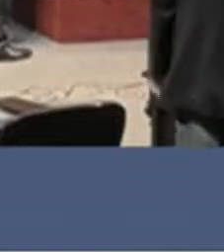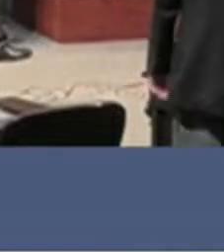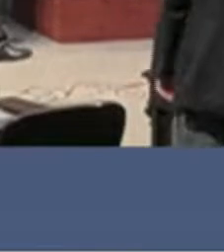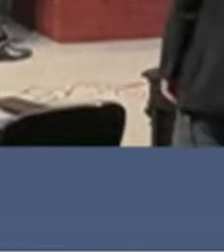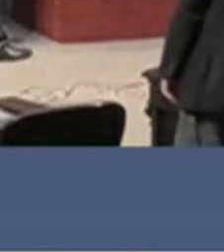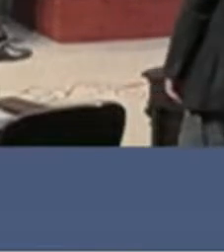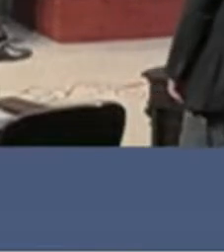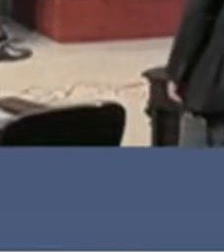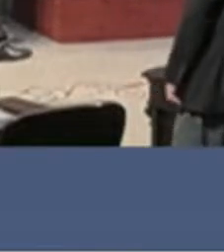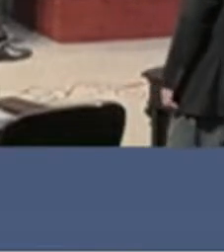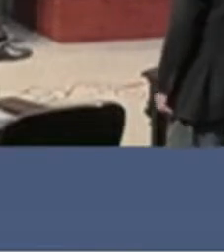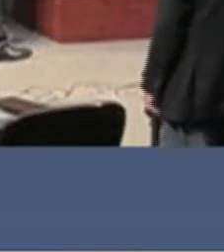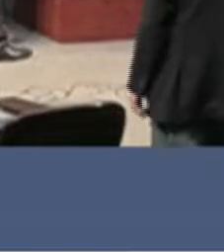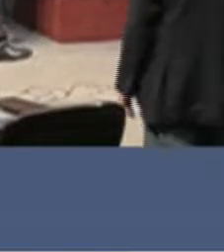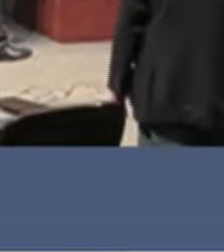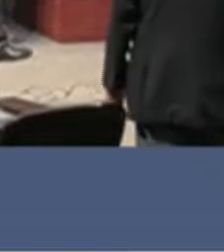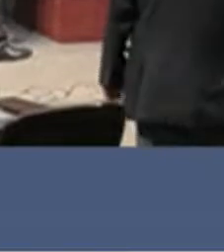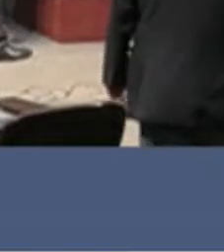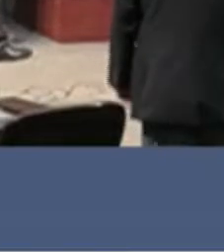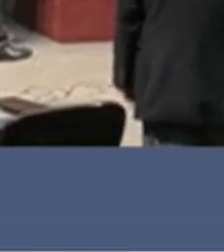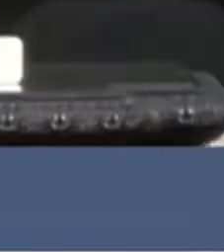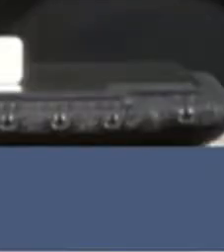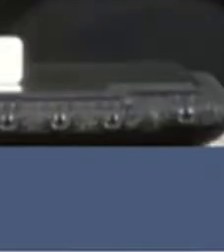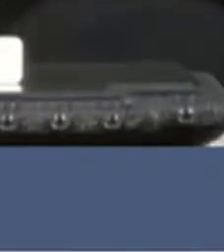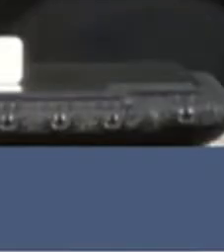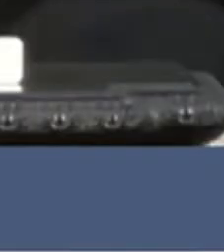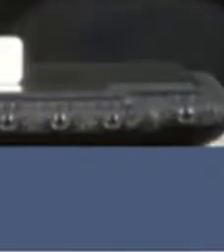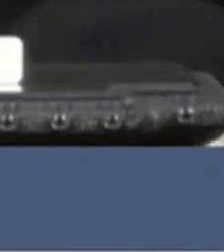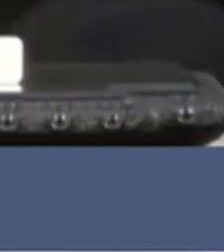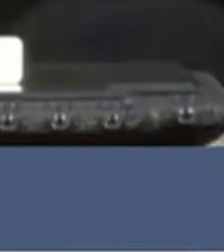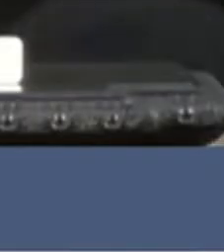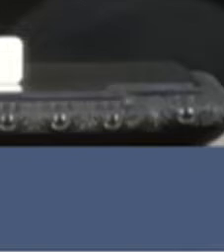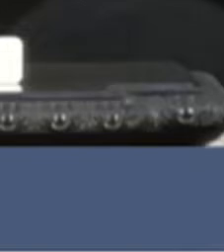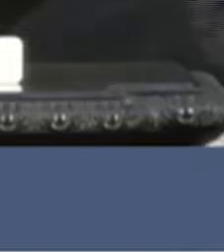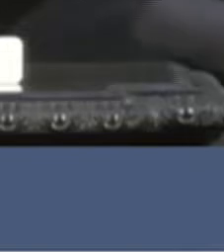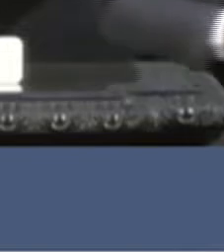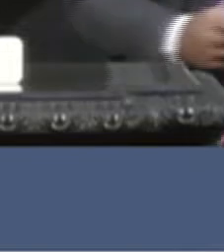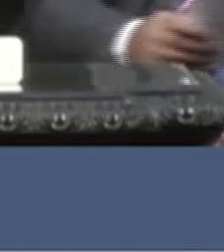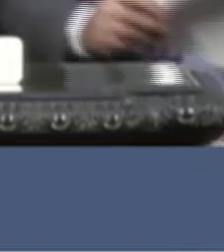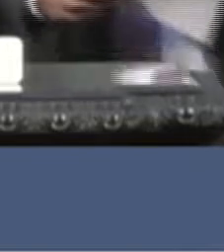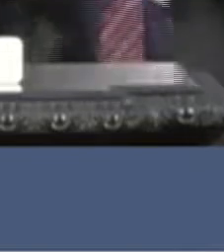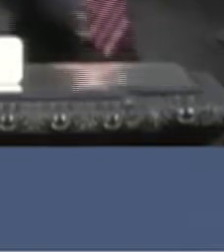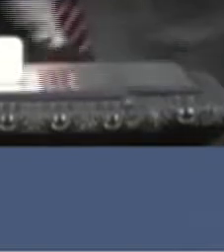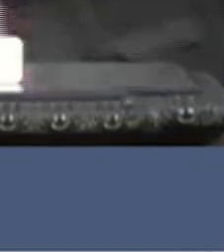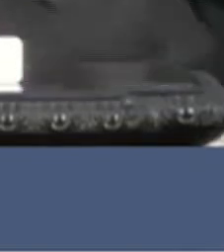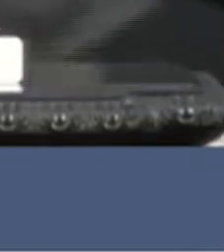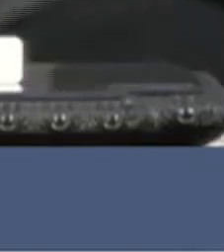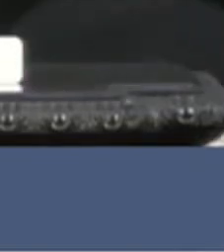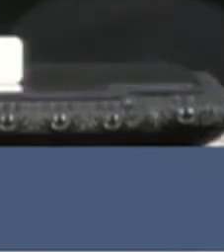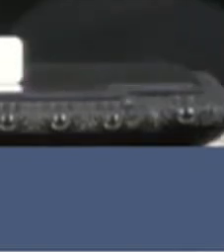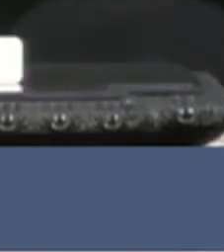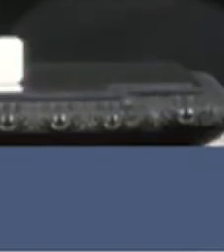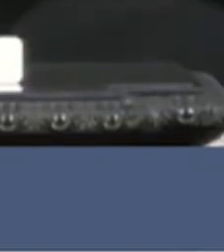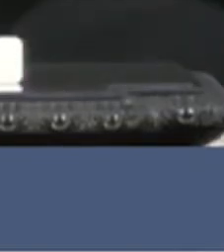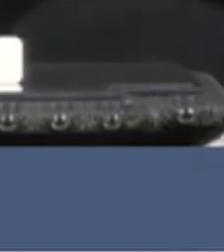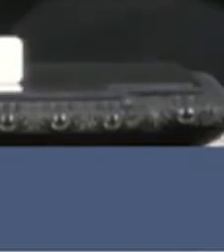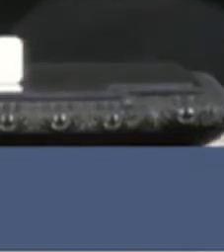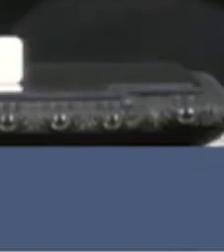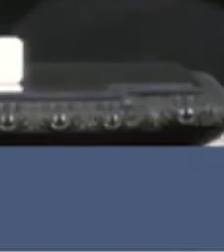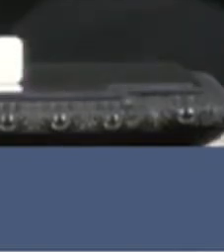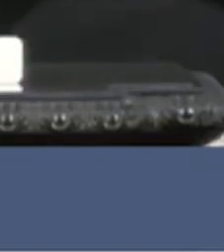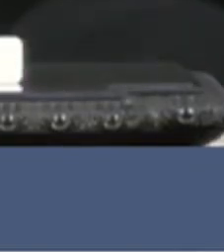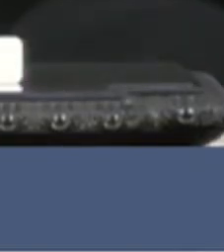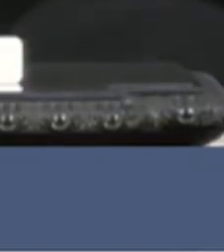Havendo número legal e sob a proteção de Deus, iniciamos os nossos trabalhos. Está aberta a sessão. A presidência convida o nobre deputado Dr.